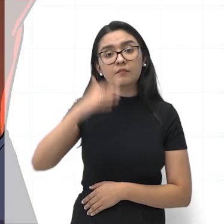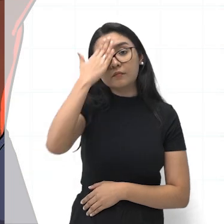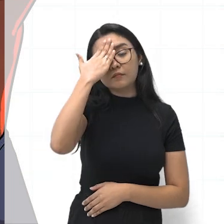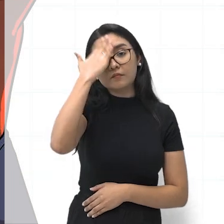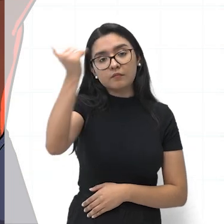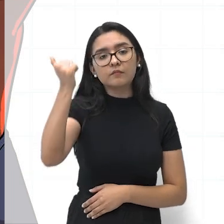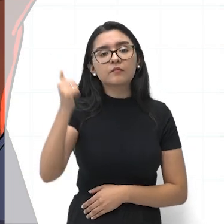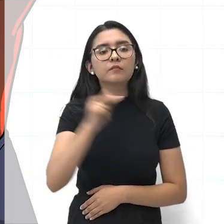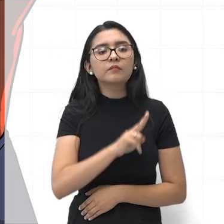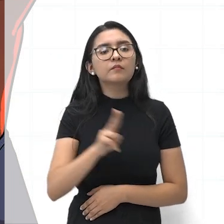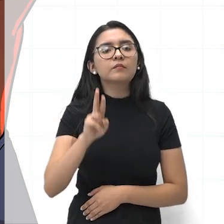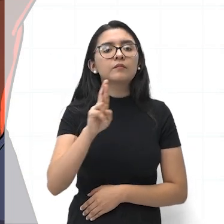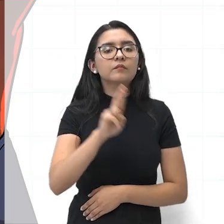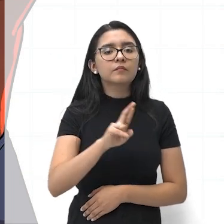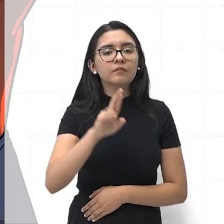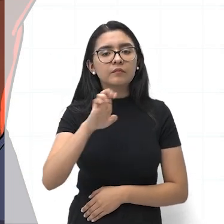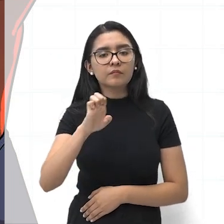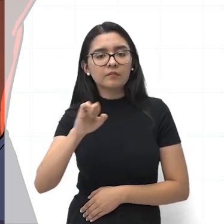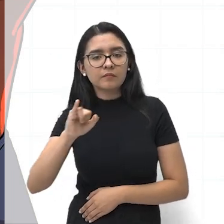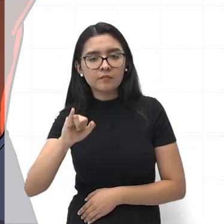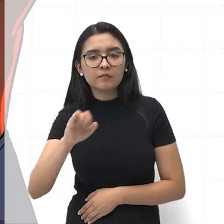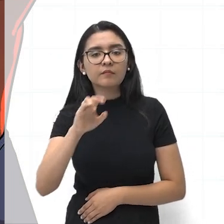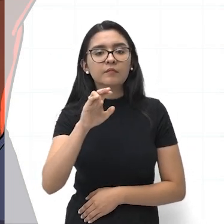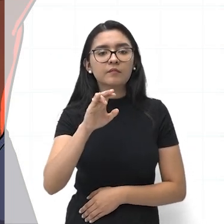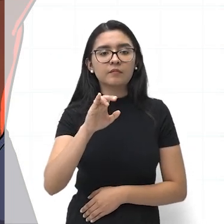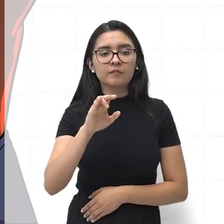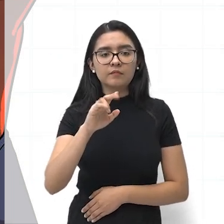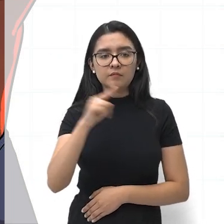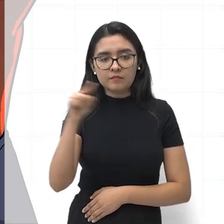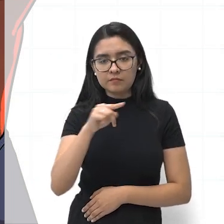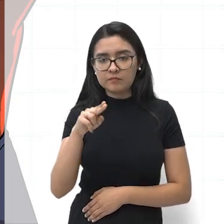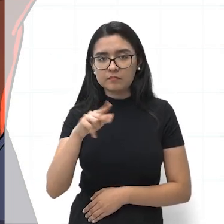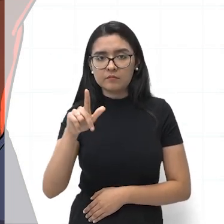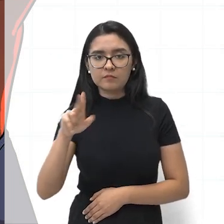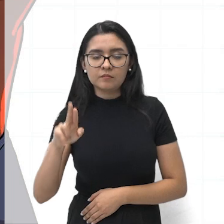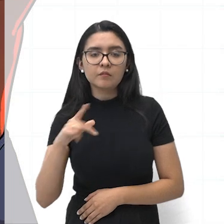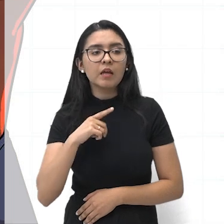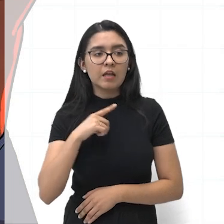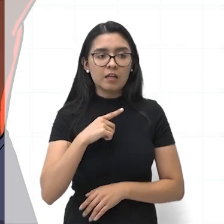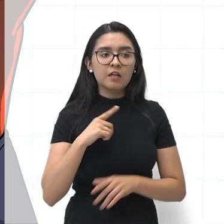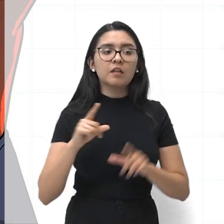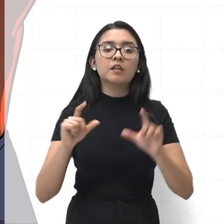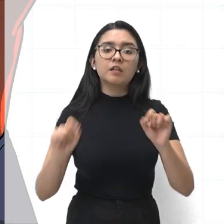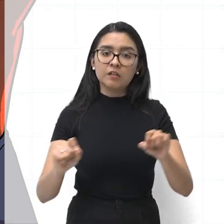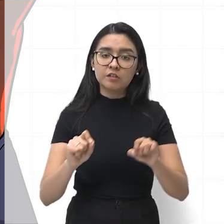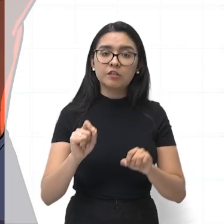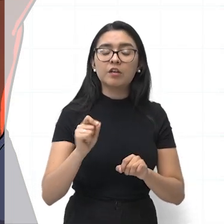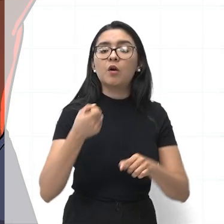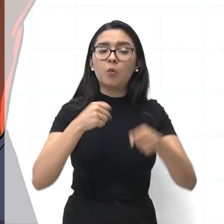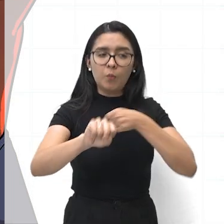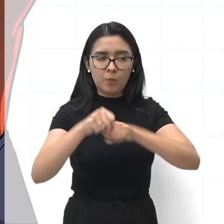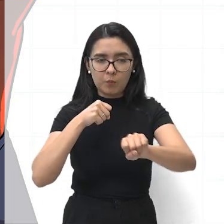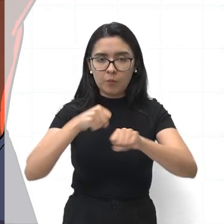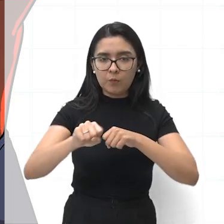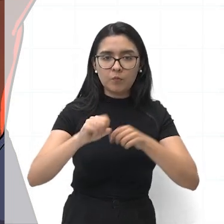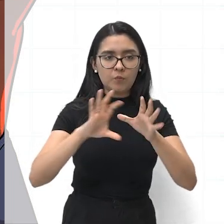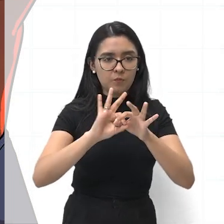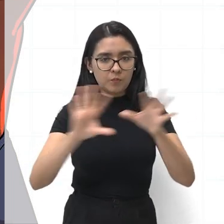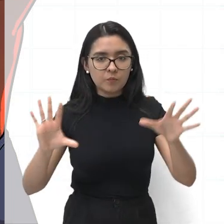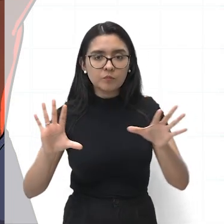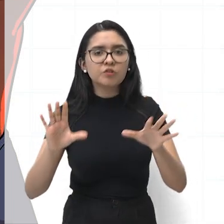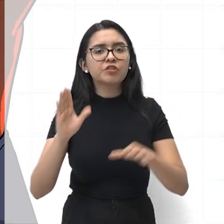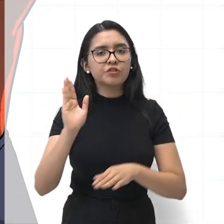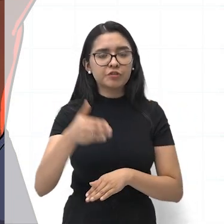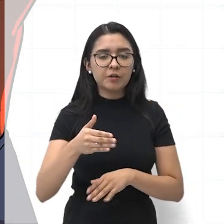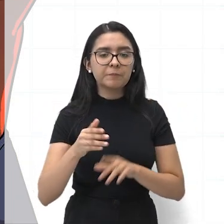conhecido como Rei Zulu. Ele é um lutador de vale tudo, na verdade ele já se aposentou agora, tá? E